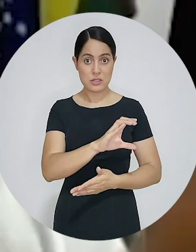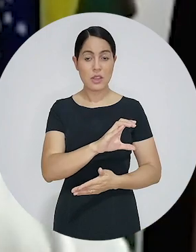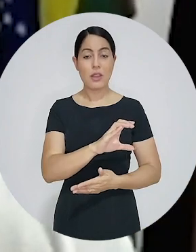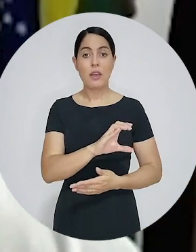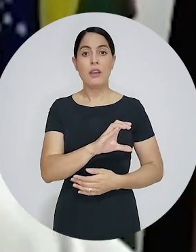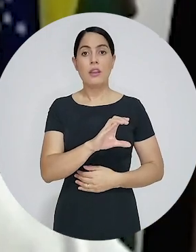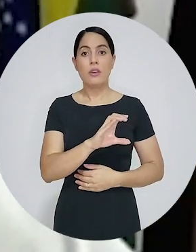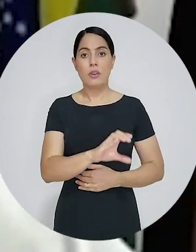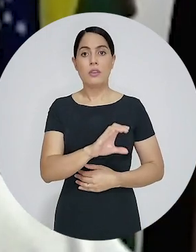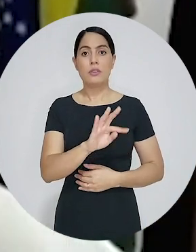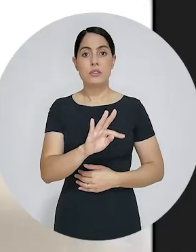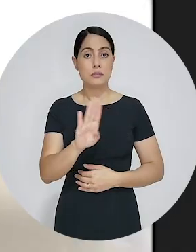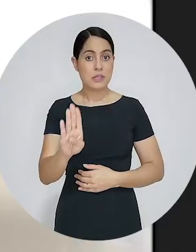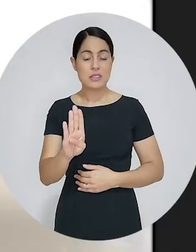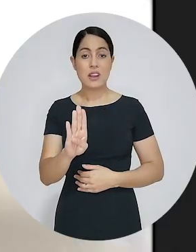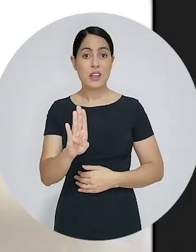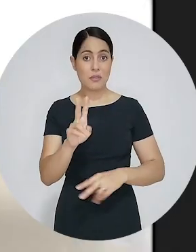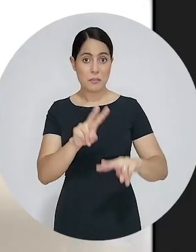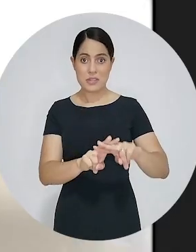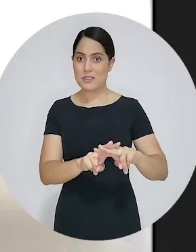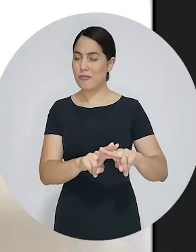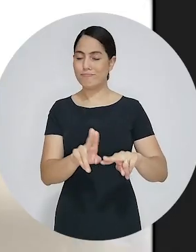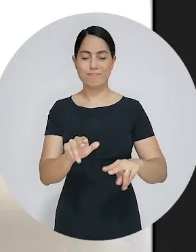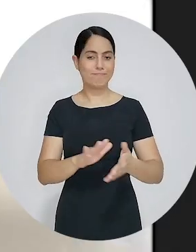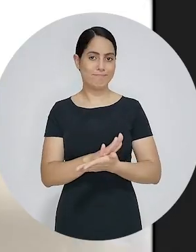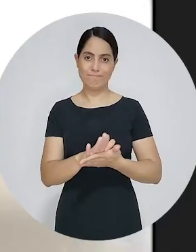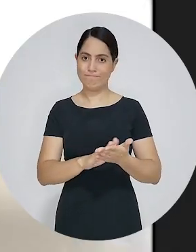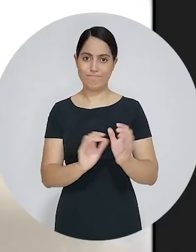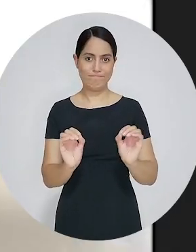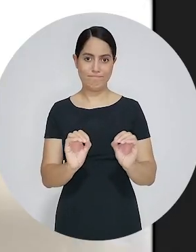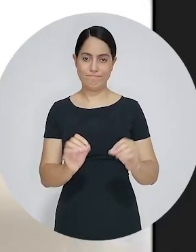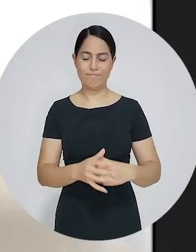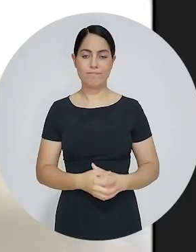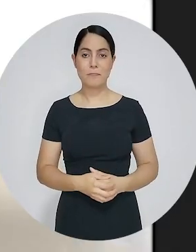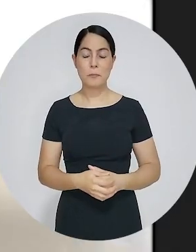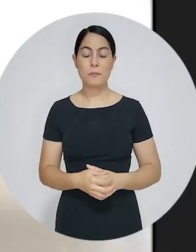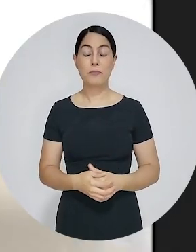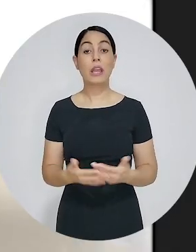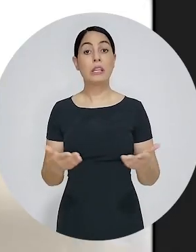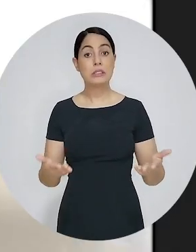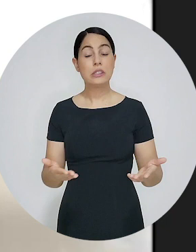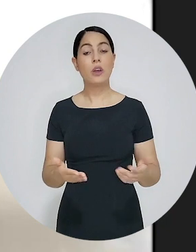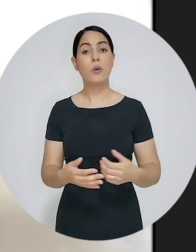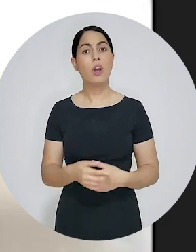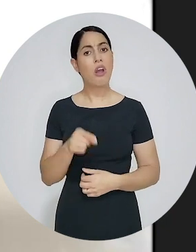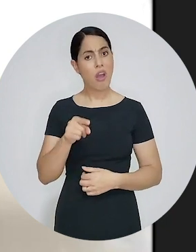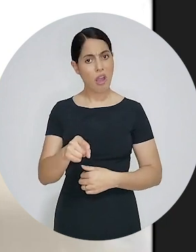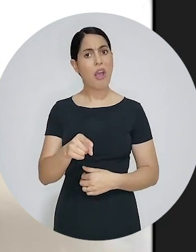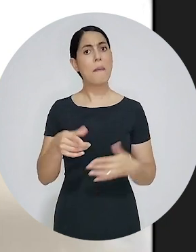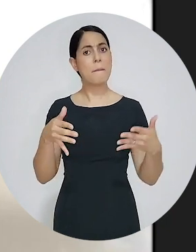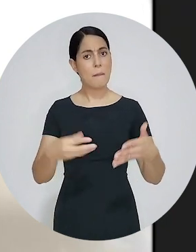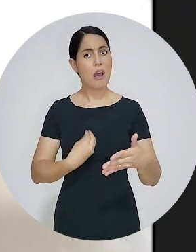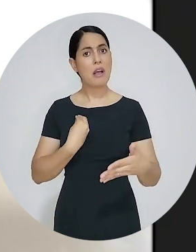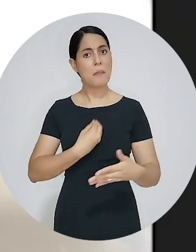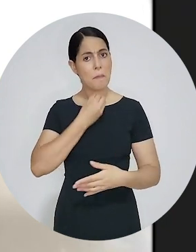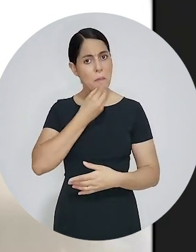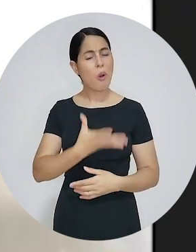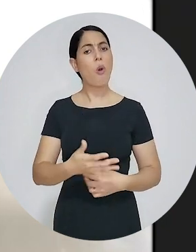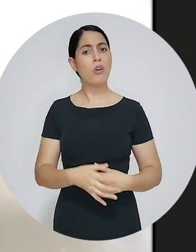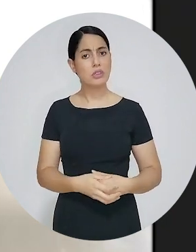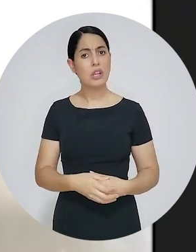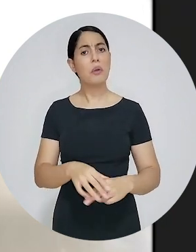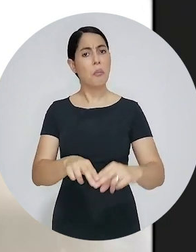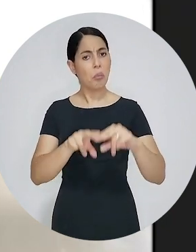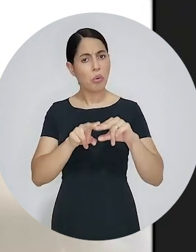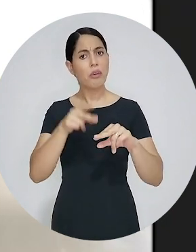de cercear a liberdade. Muito legal a gente participar aqui. Essa oportunidade que a OAB abriu foi muito boa, está sendo muito boa,